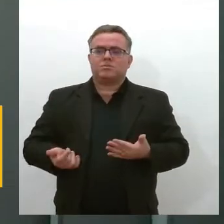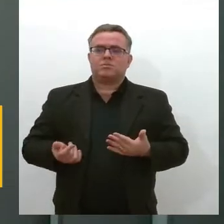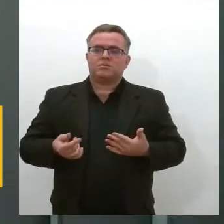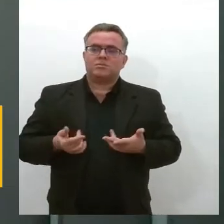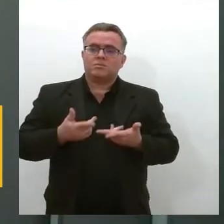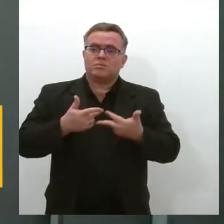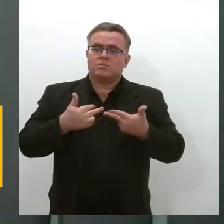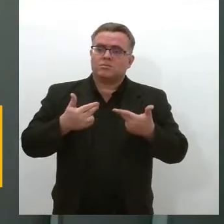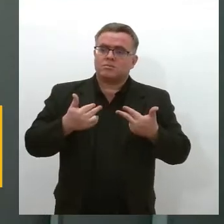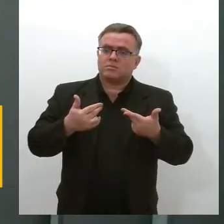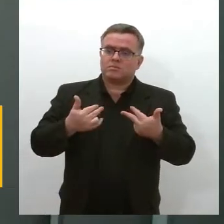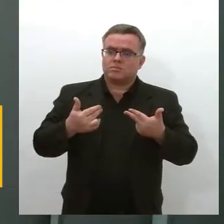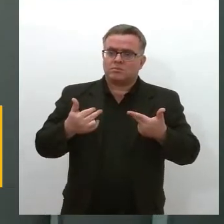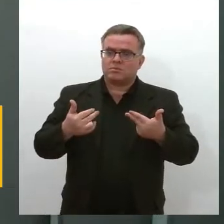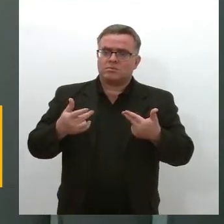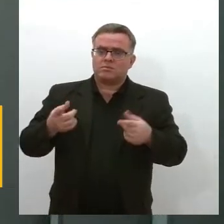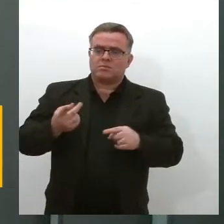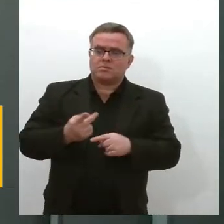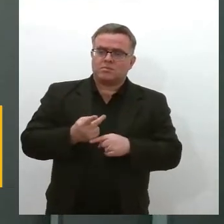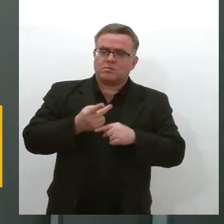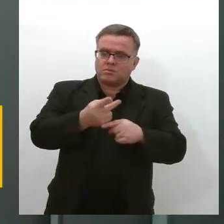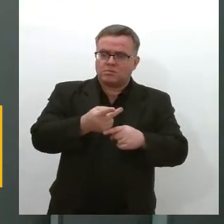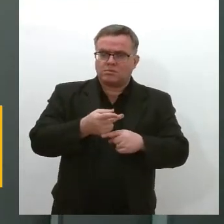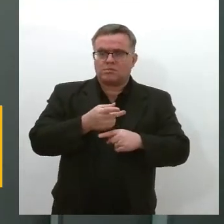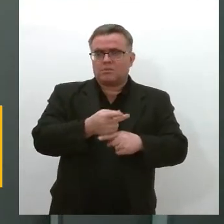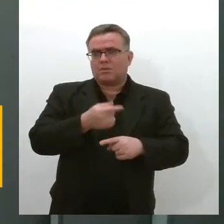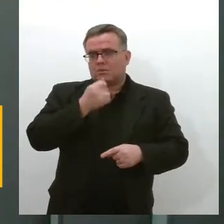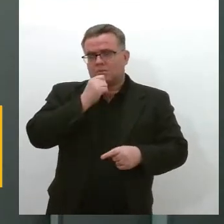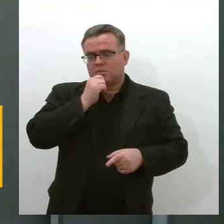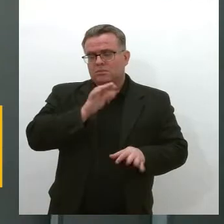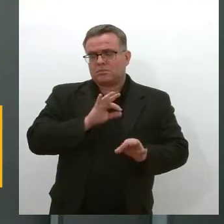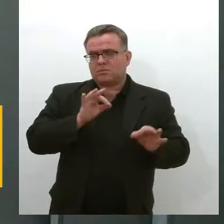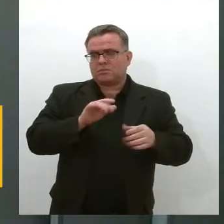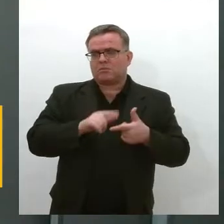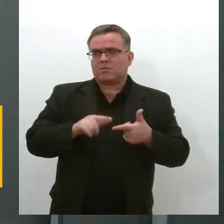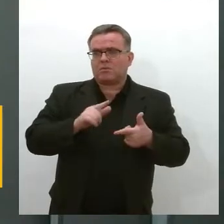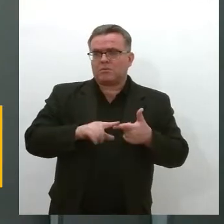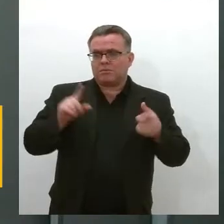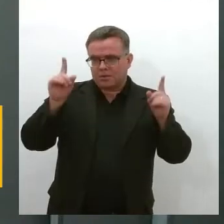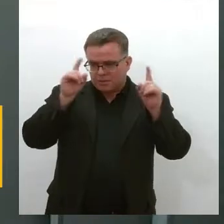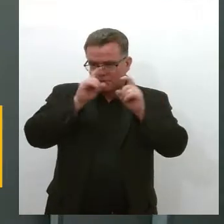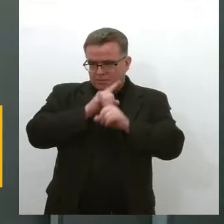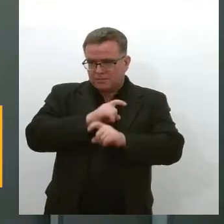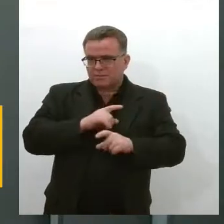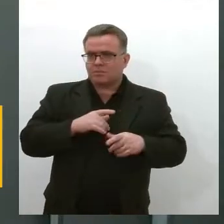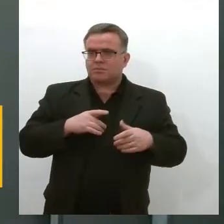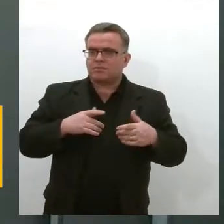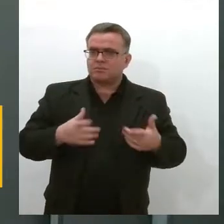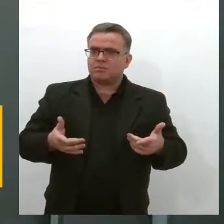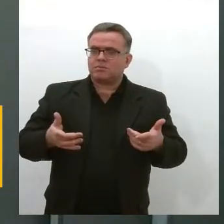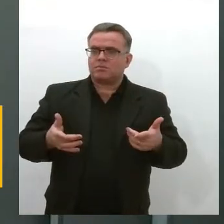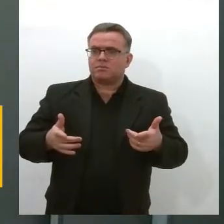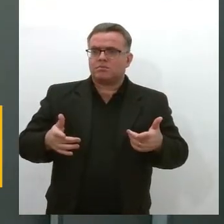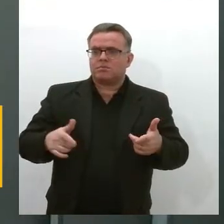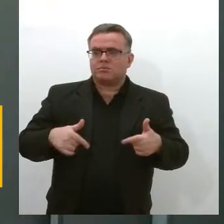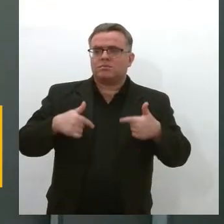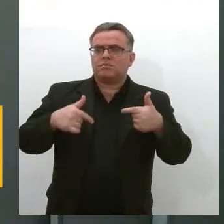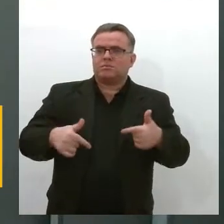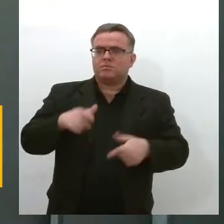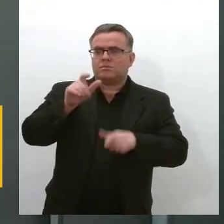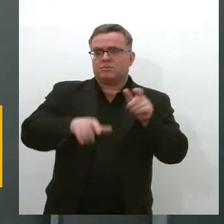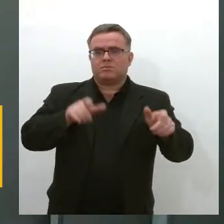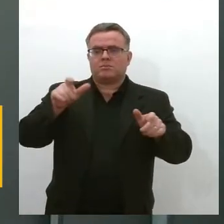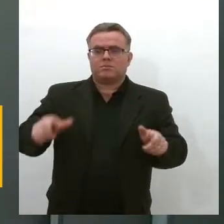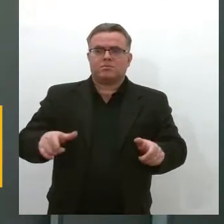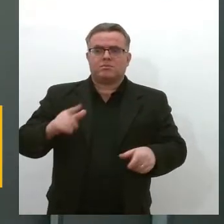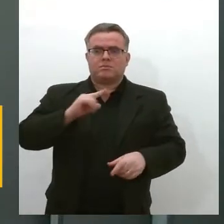em buscarem muitas vezes um tratamento. É um problema difícil enfrentado, né, pelas pessoas que desenvolvem muitas